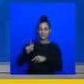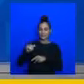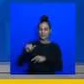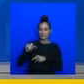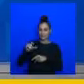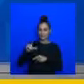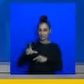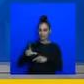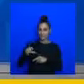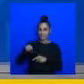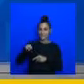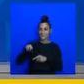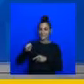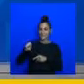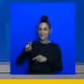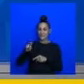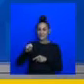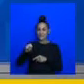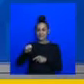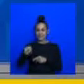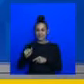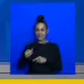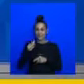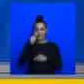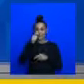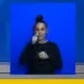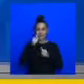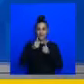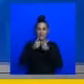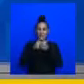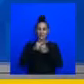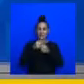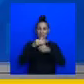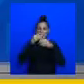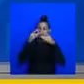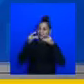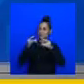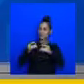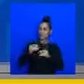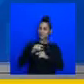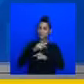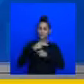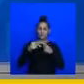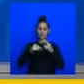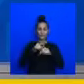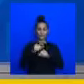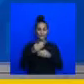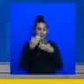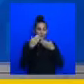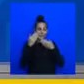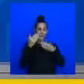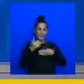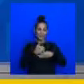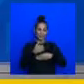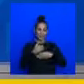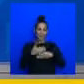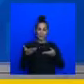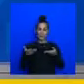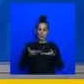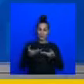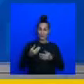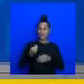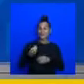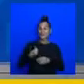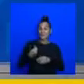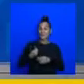Neuza Ramalho vão fiscalizar, validar cada procedimento dos demais sorteios. Muito obrigado pela colaboração. E hoje